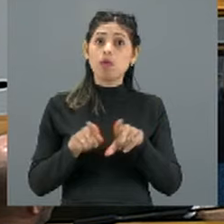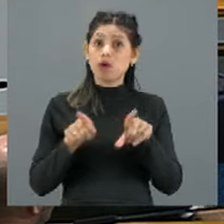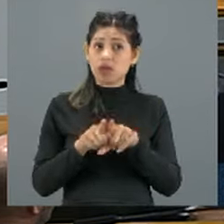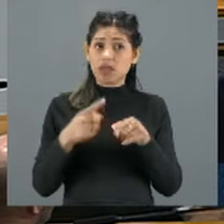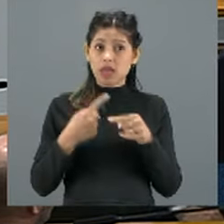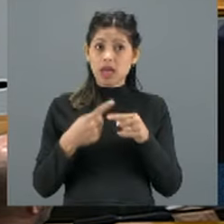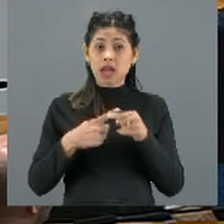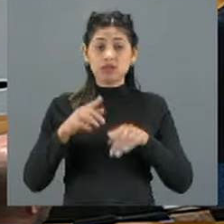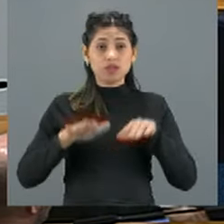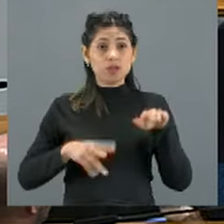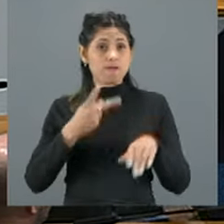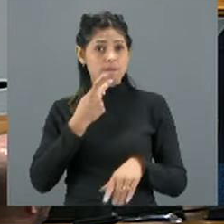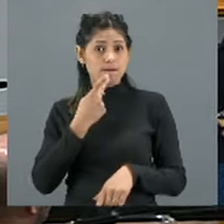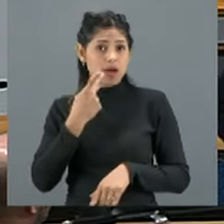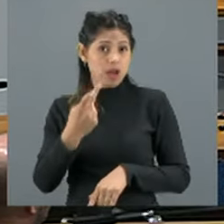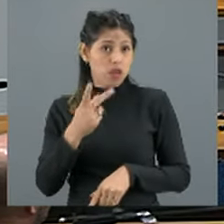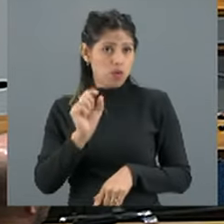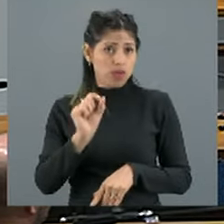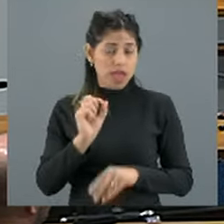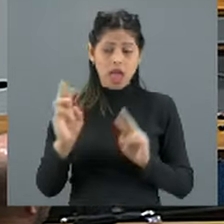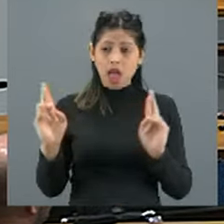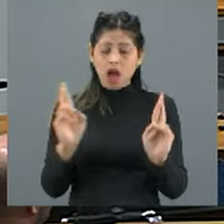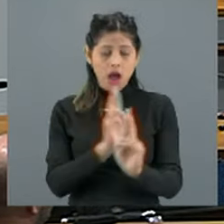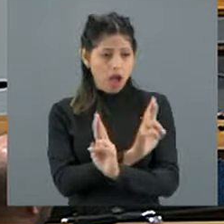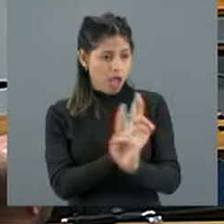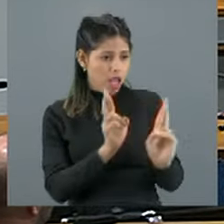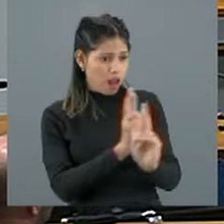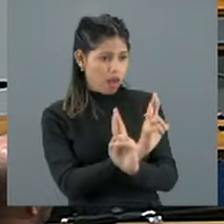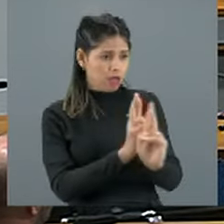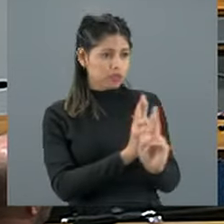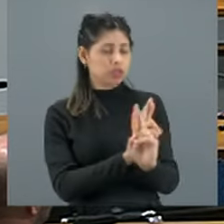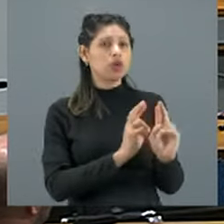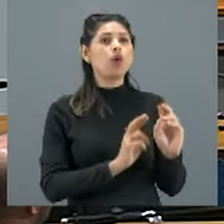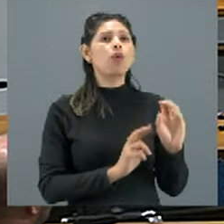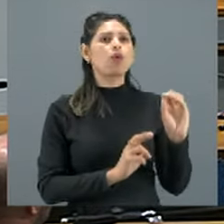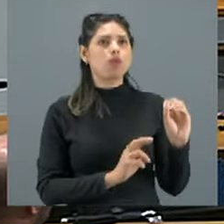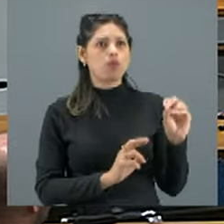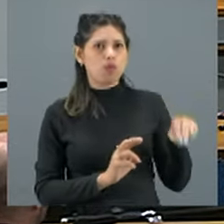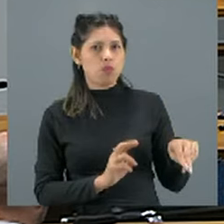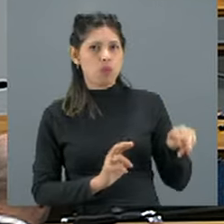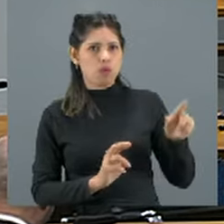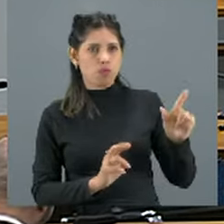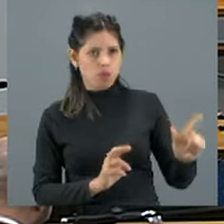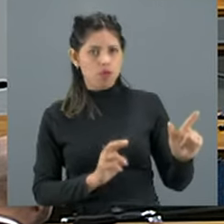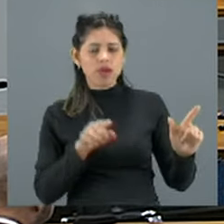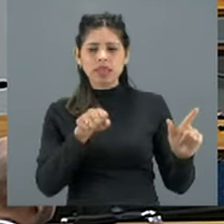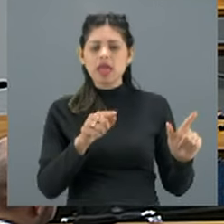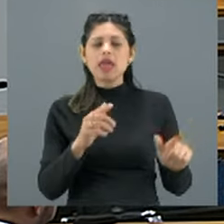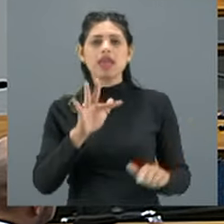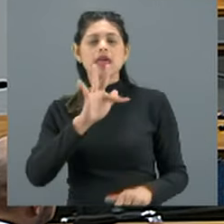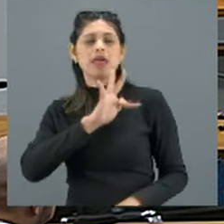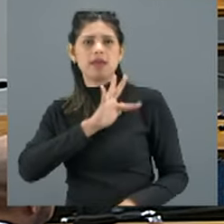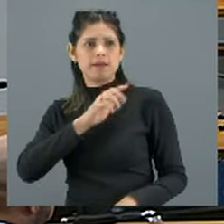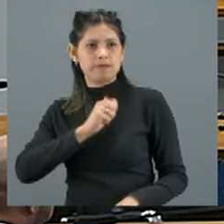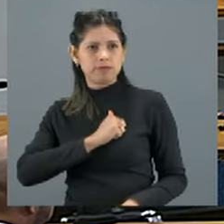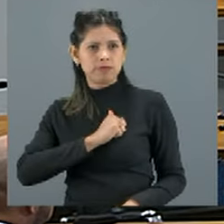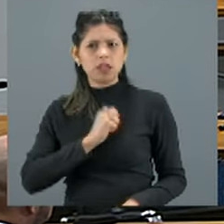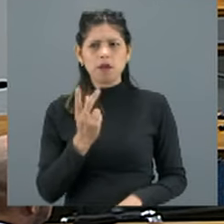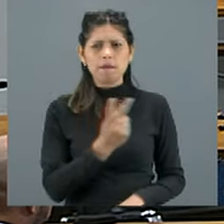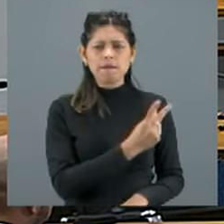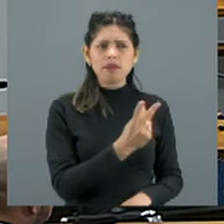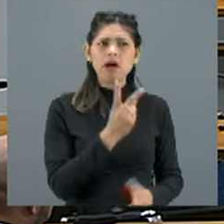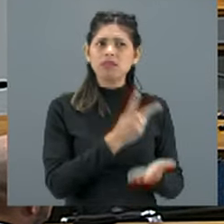de promiscuidade, esse relacionamento da FUNAI com ONGs, né? E a gente fala, e o Graziano